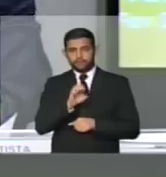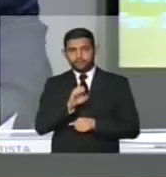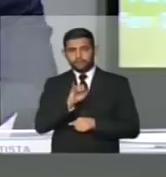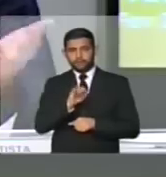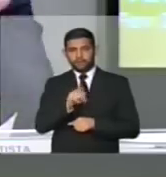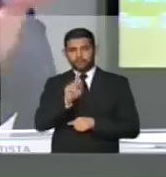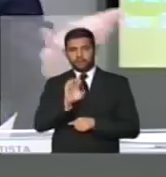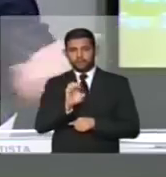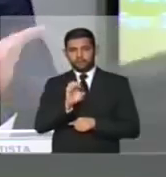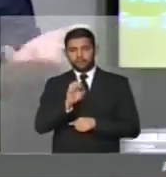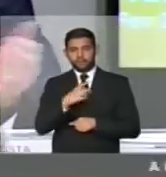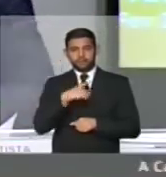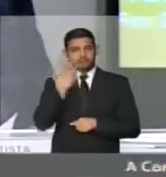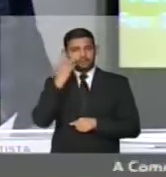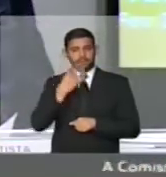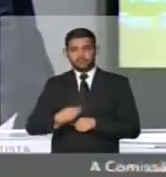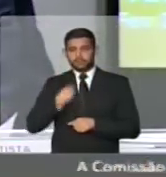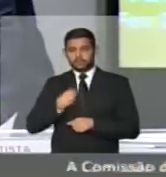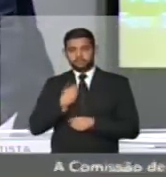Não sabia que isso aqui existia.